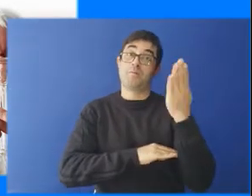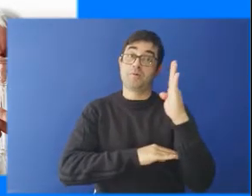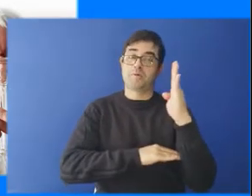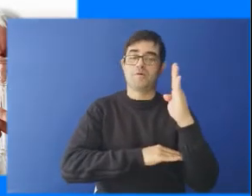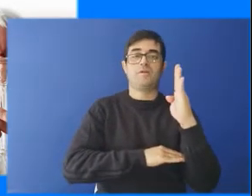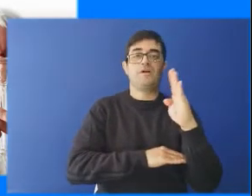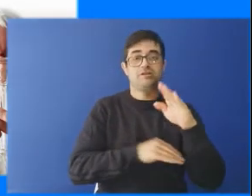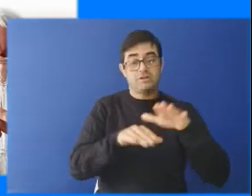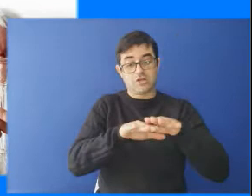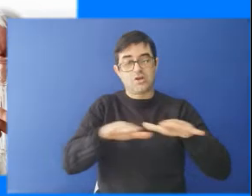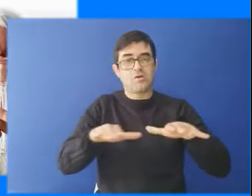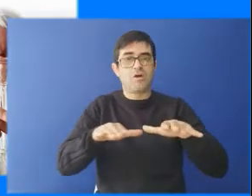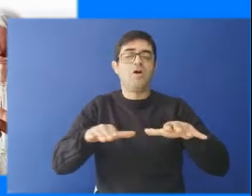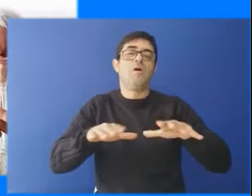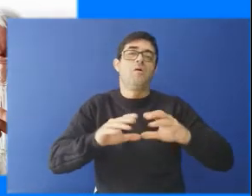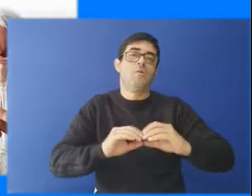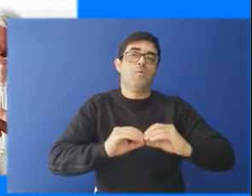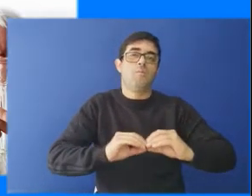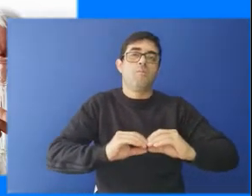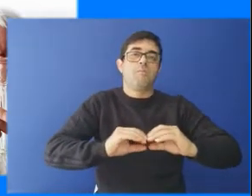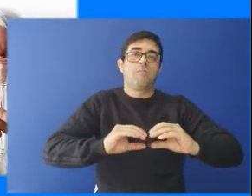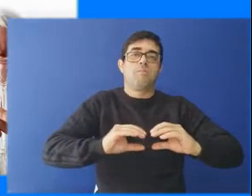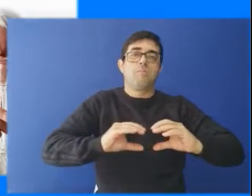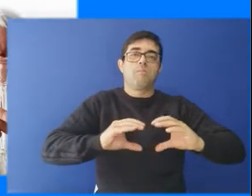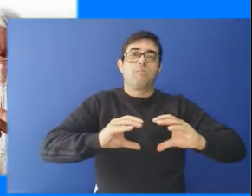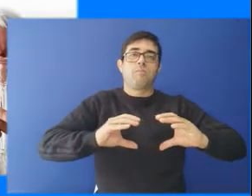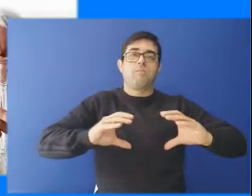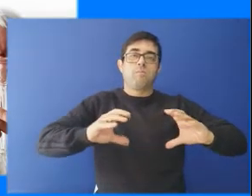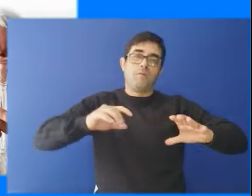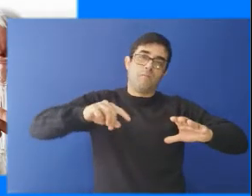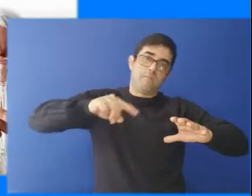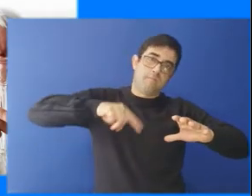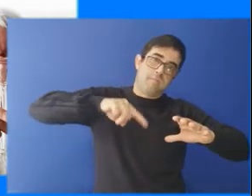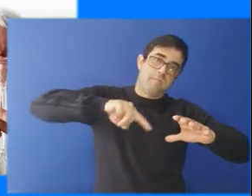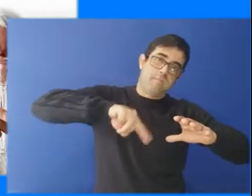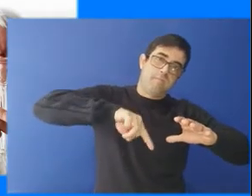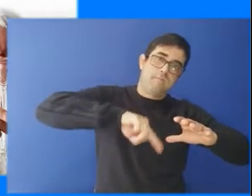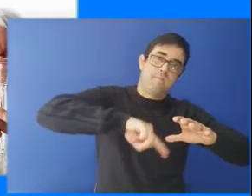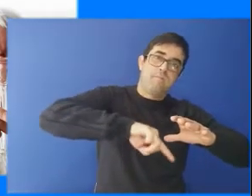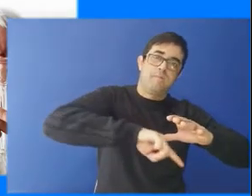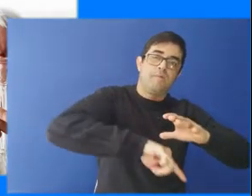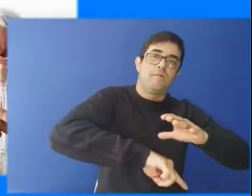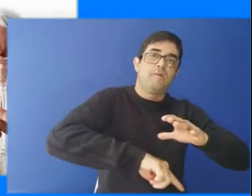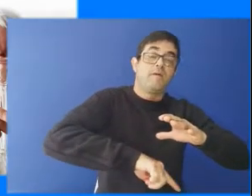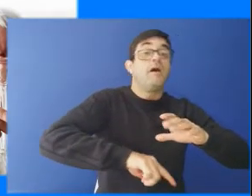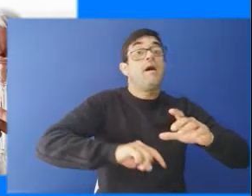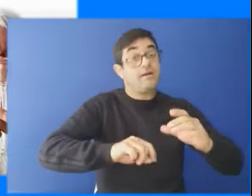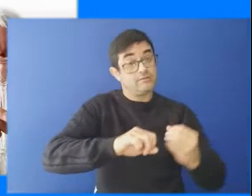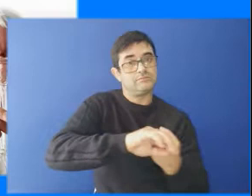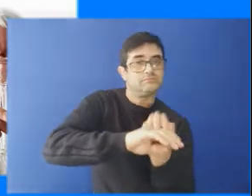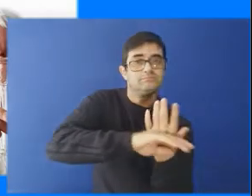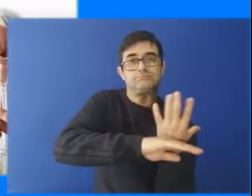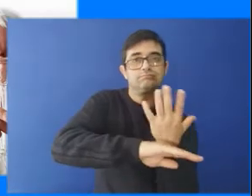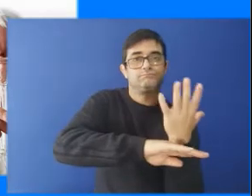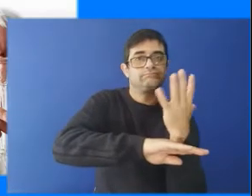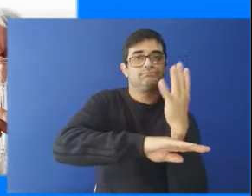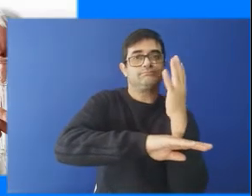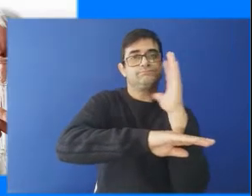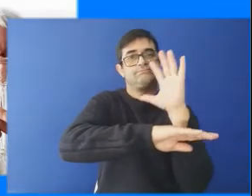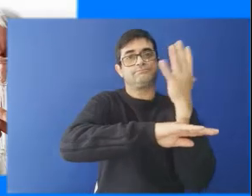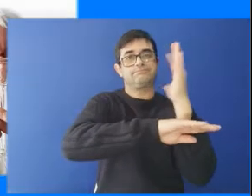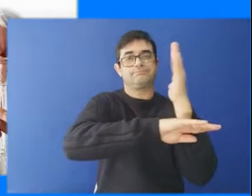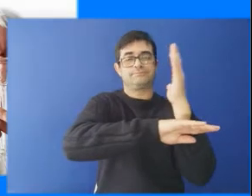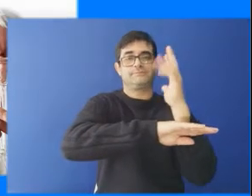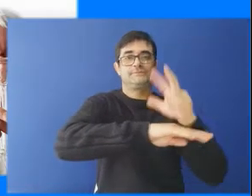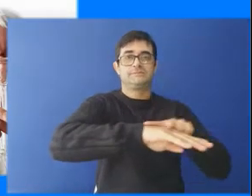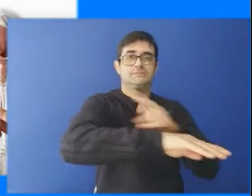física, química ou biológica. E o solo vai se tornando cada vez mais profundo, e essa profundidade aumentada permite o crescimento